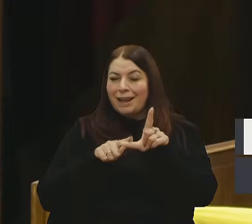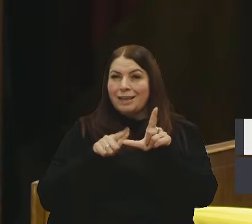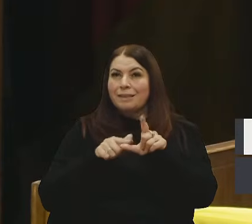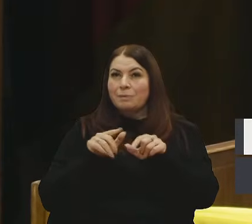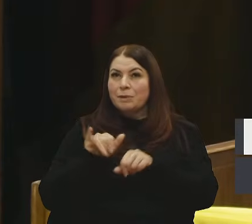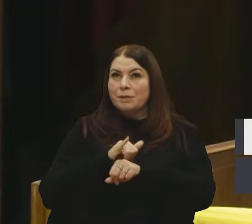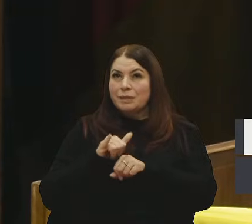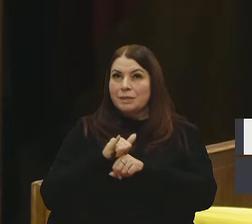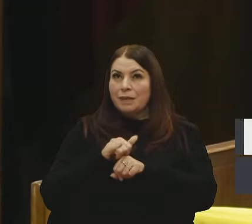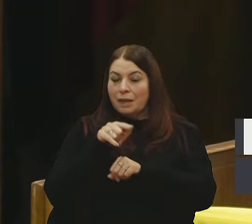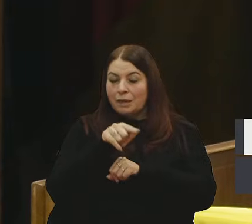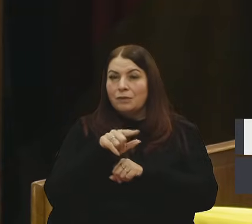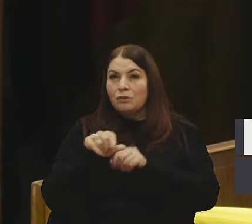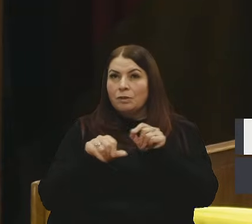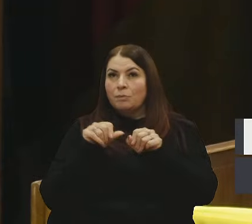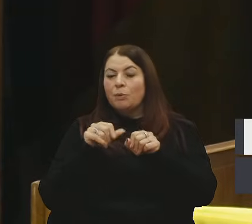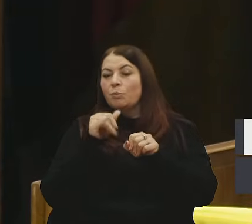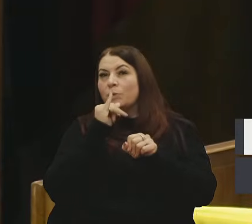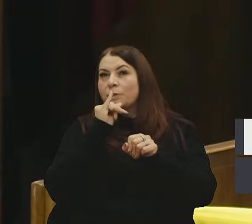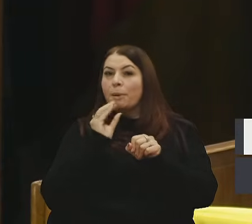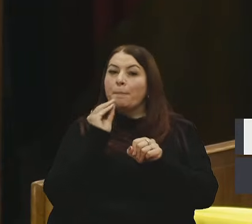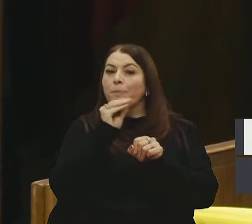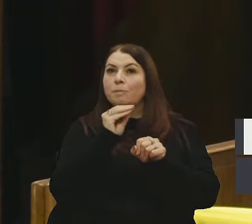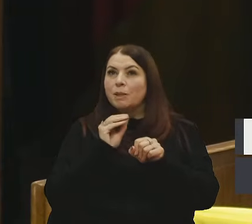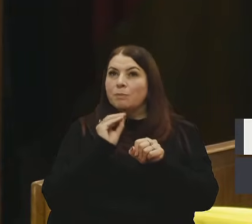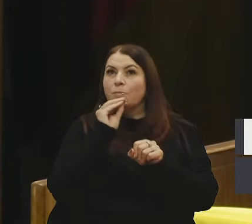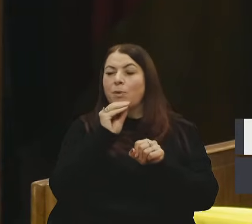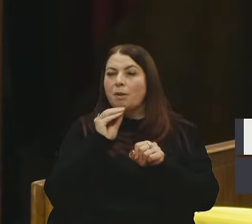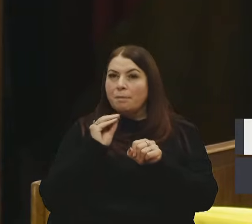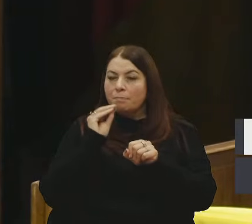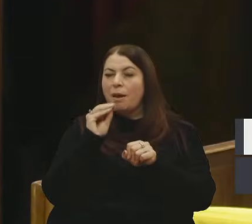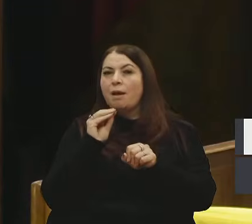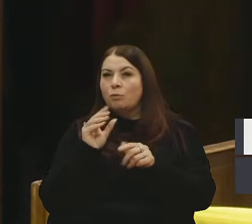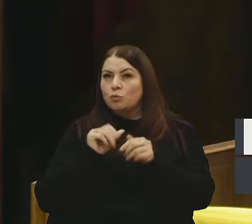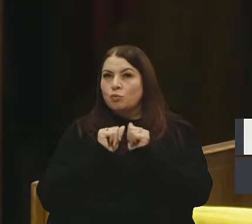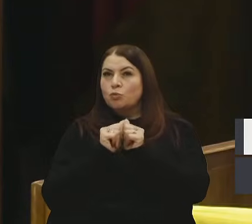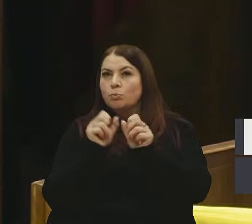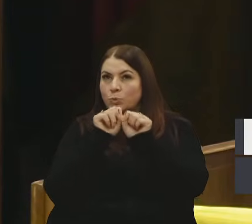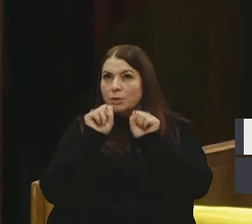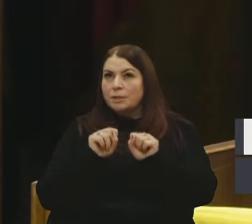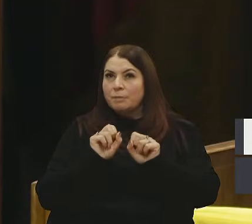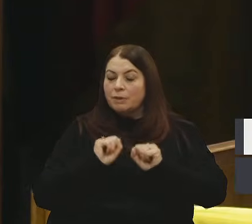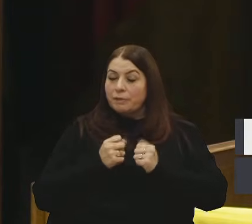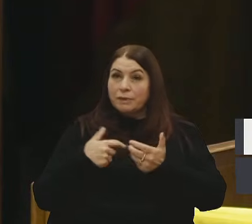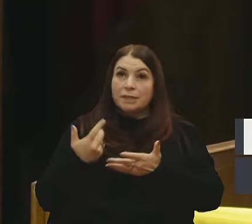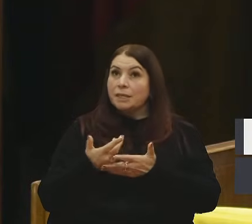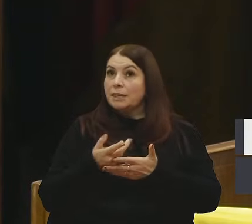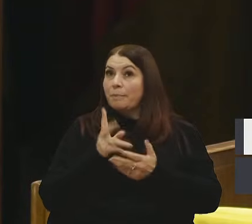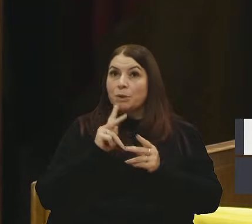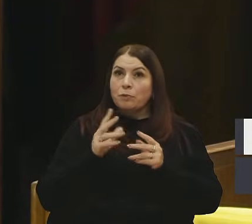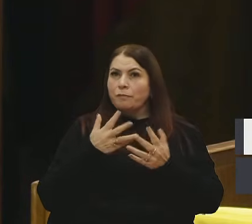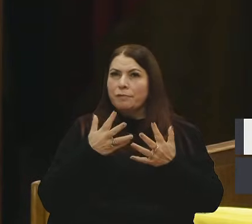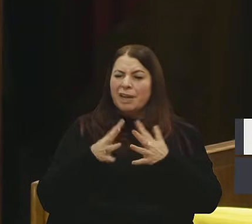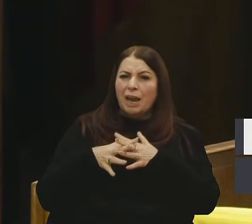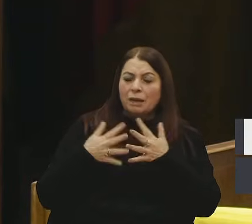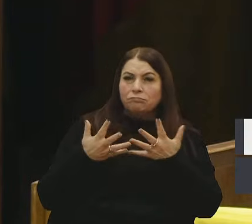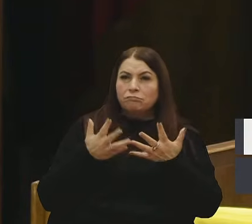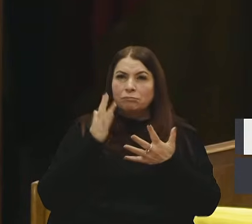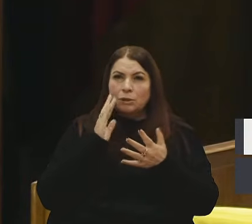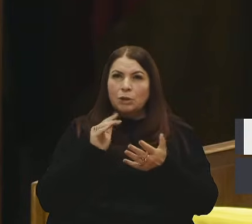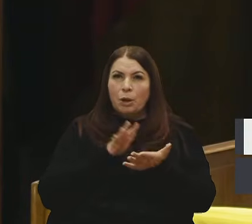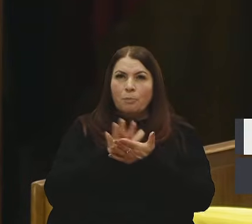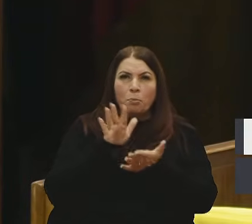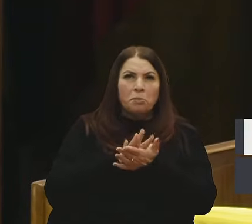de saturação, como se eles lançassem vários foguetes para acabar com o sistema de defesa e a pessoa fica atônita e eles